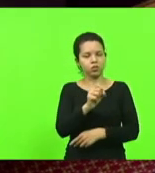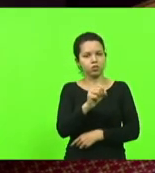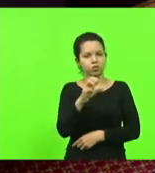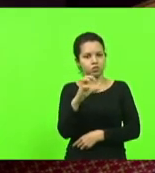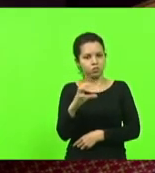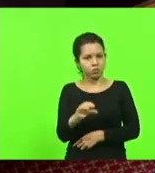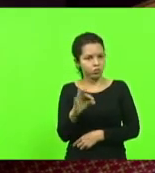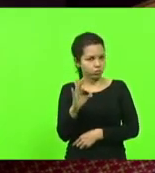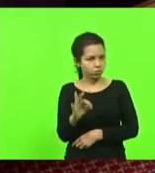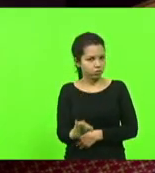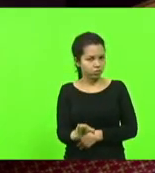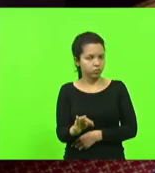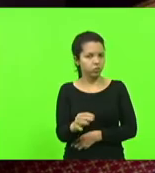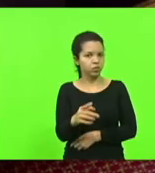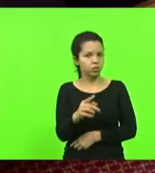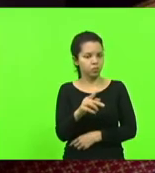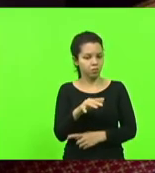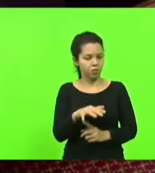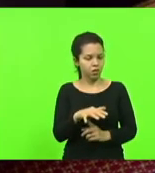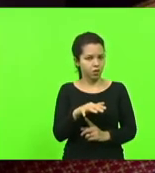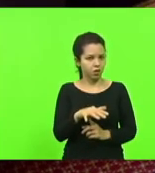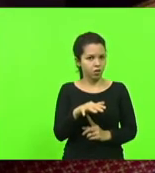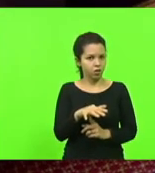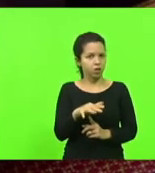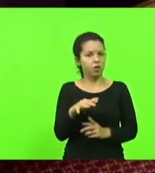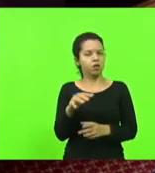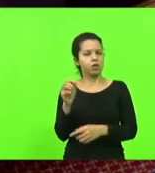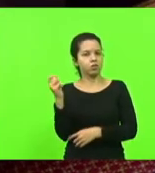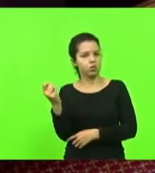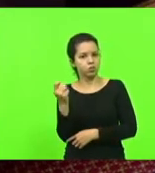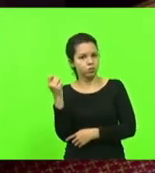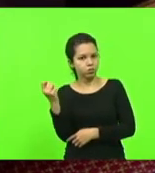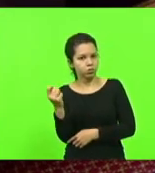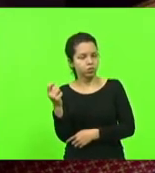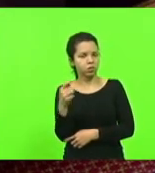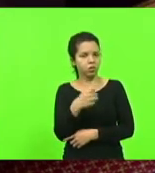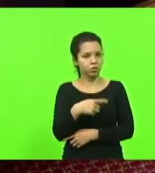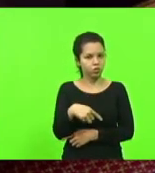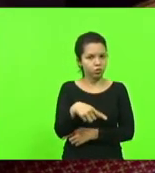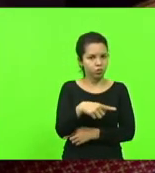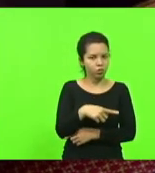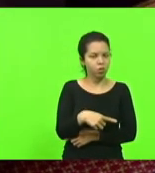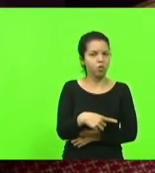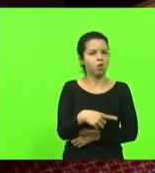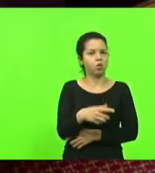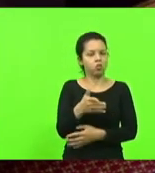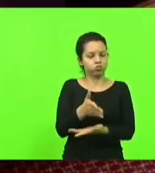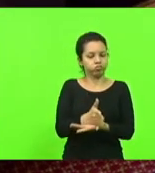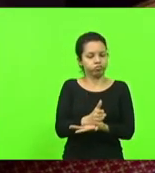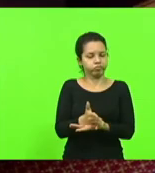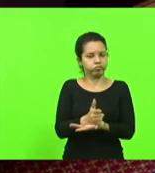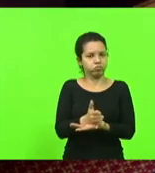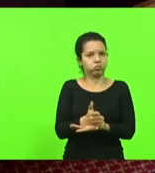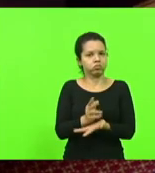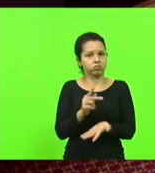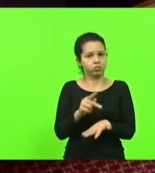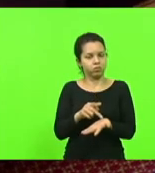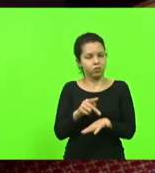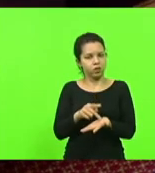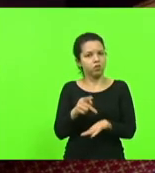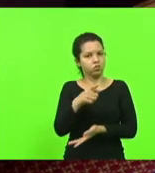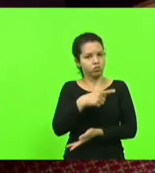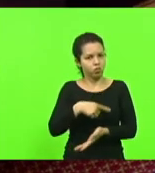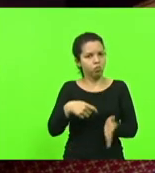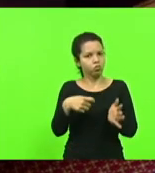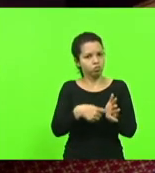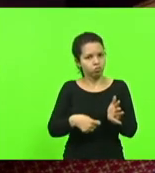certo? Porque Paraná deu, Rio Grande do Sul deu, e nós ficamos no meio, realmente, como o senhor falou. É isso mesmo, deputado. Vamos lutar para